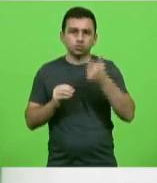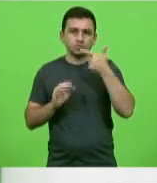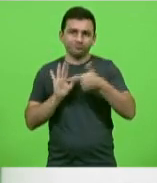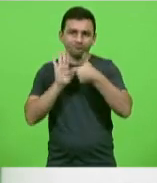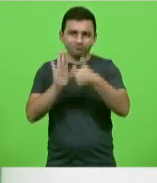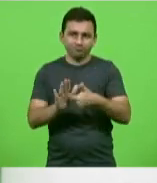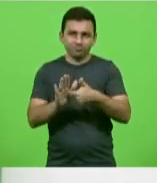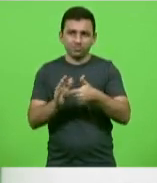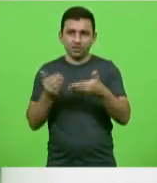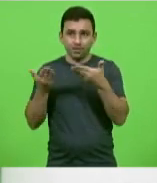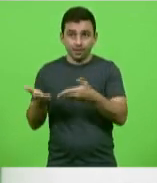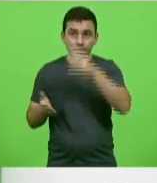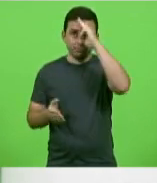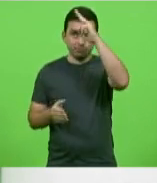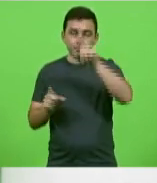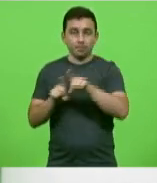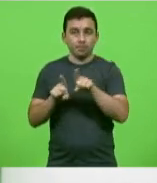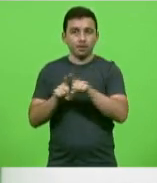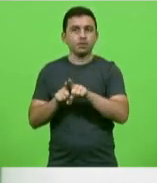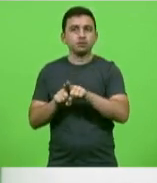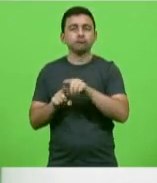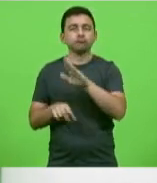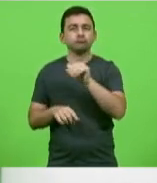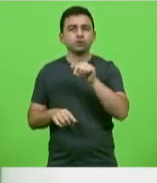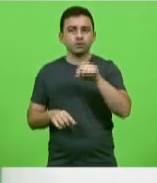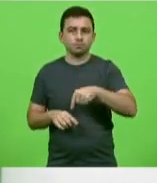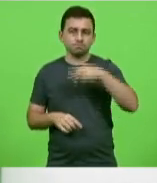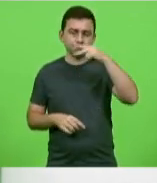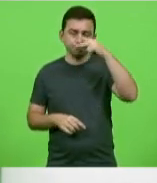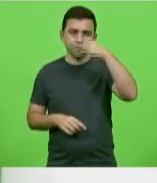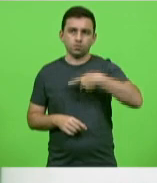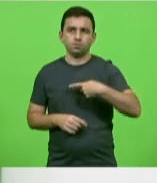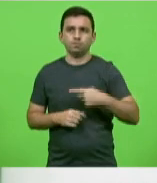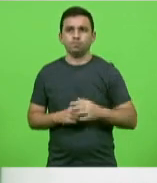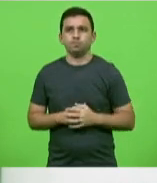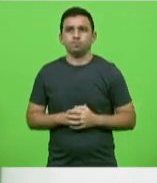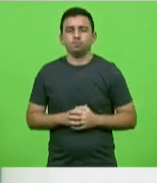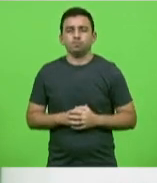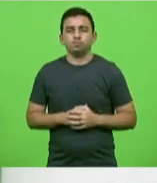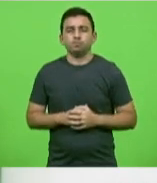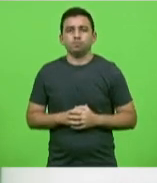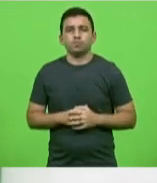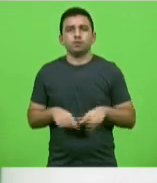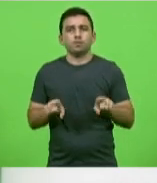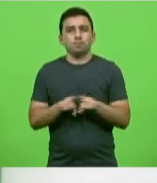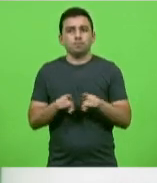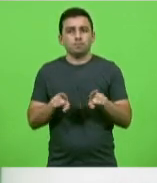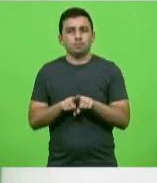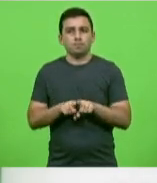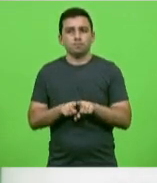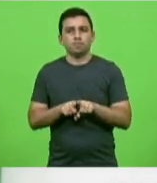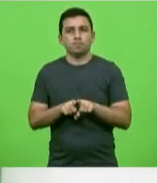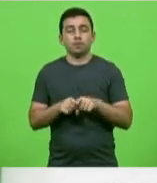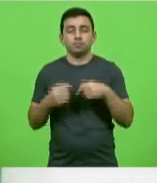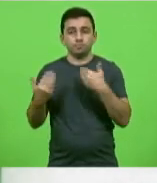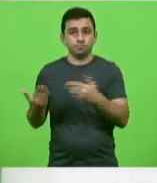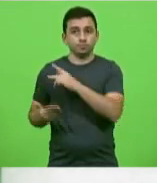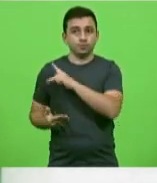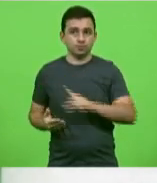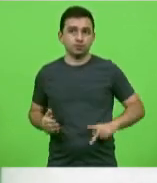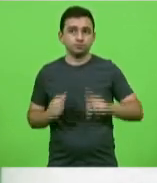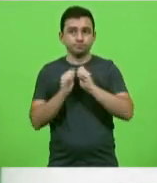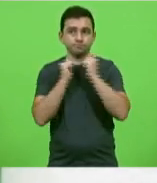o denunciado Carlos Moisés da Silva serão intimados pessoalmente. O presidente da